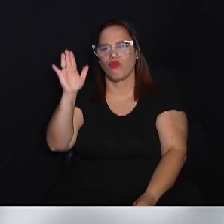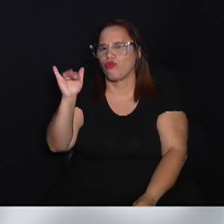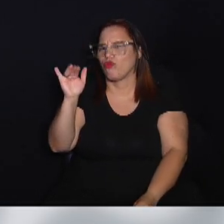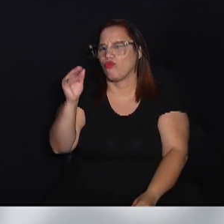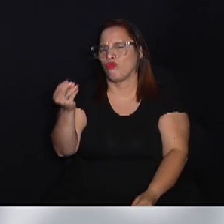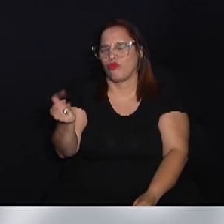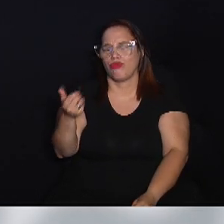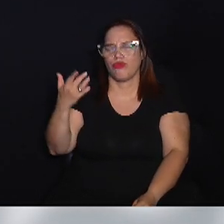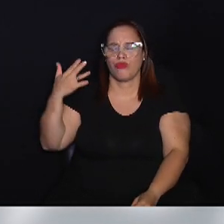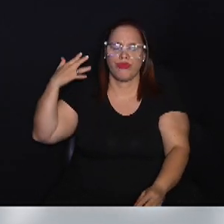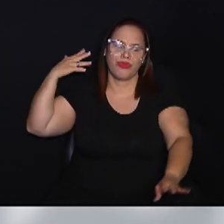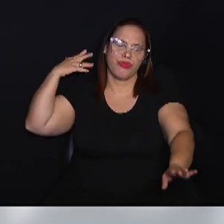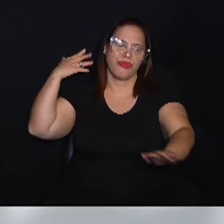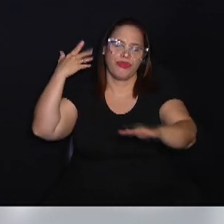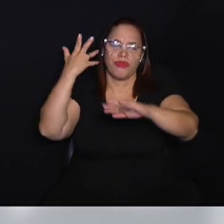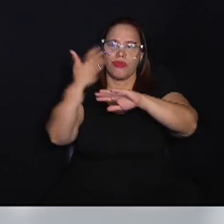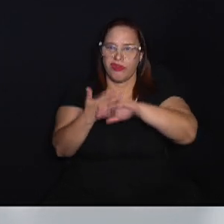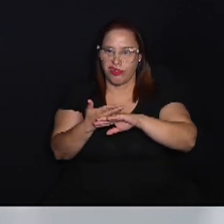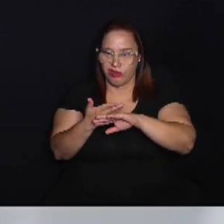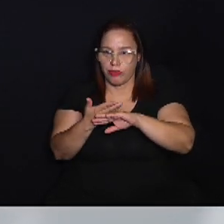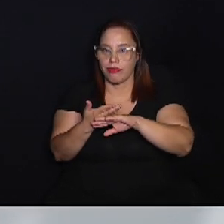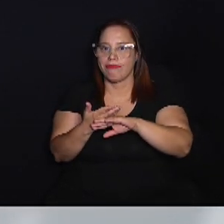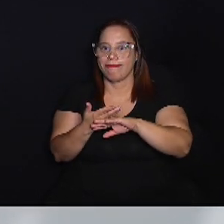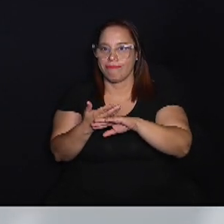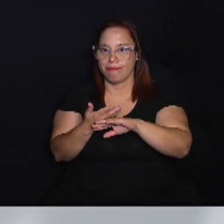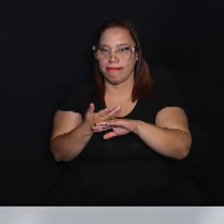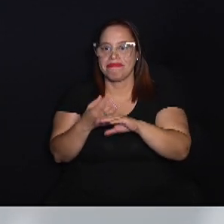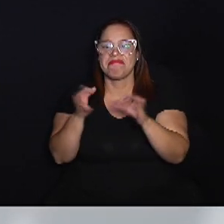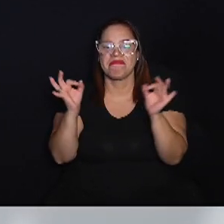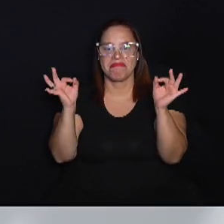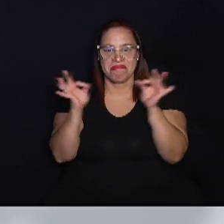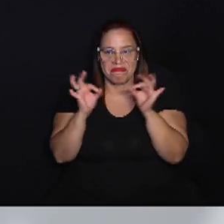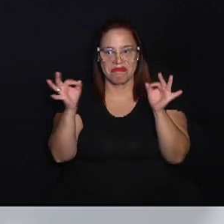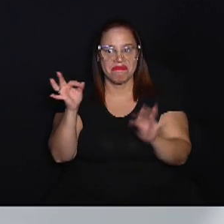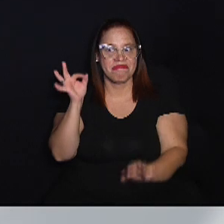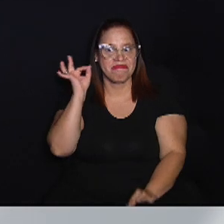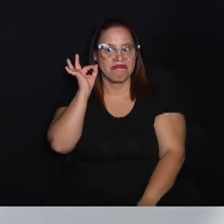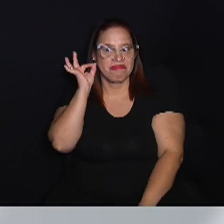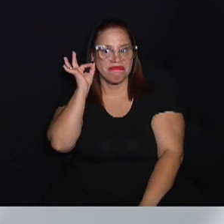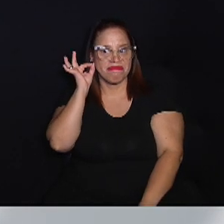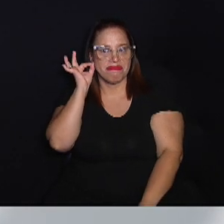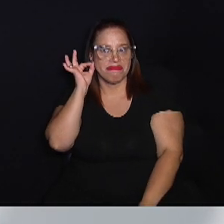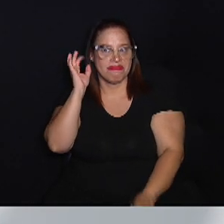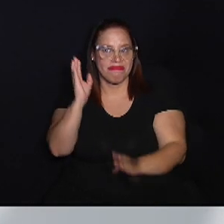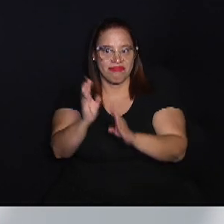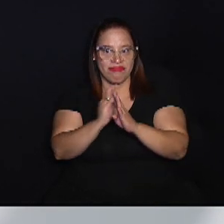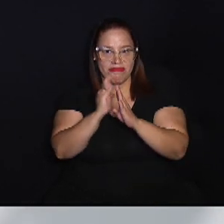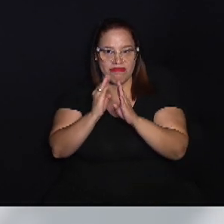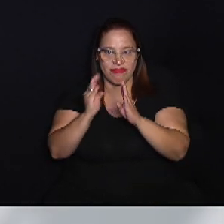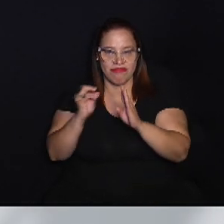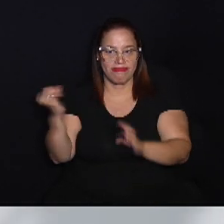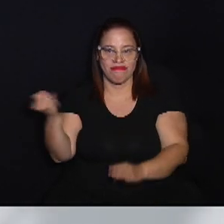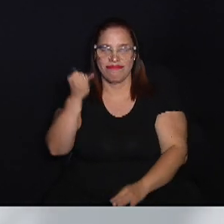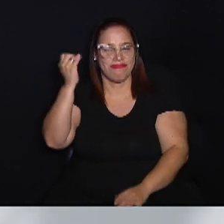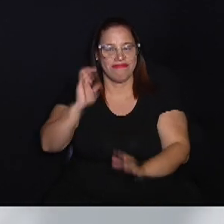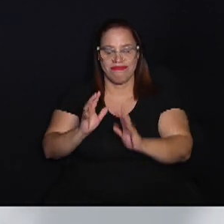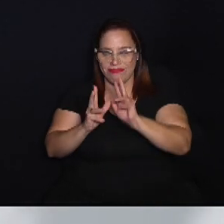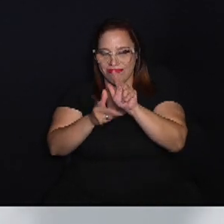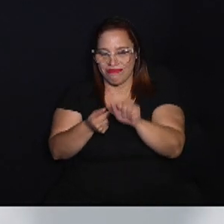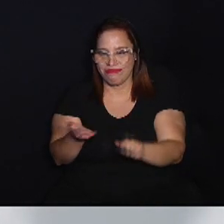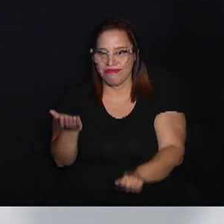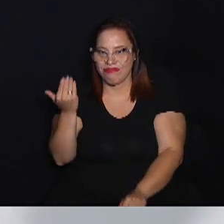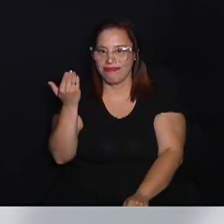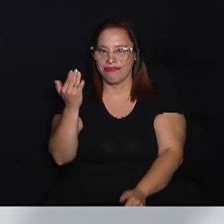e ciência da antiguidade e, até hoje, é considerada a mais famosa e importante do mundo